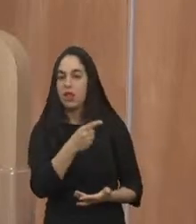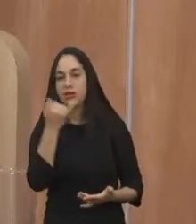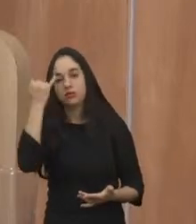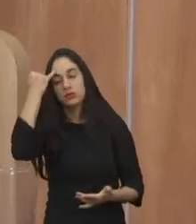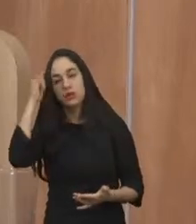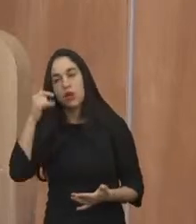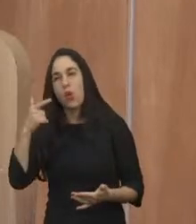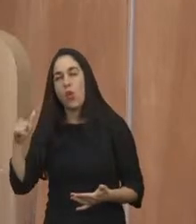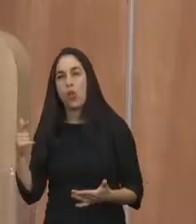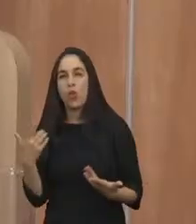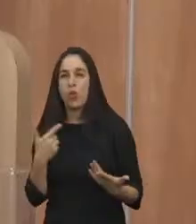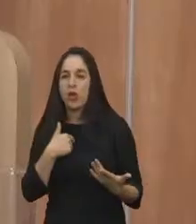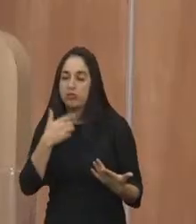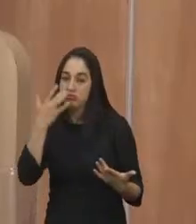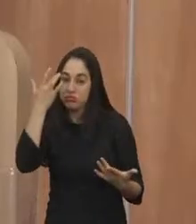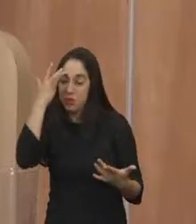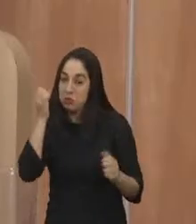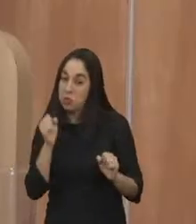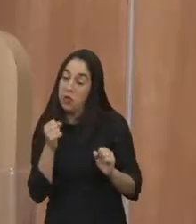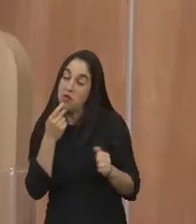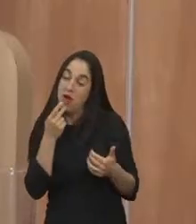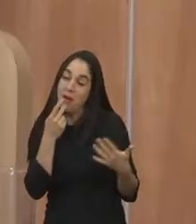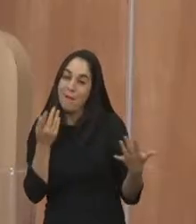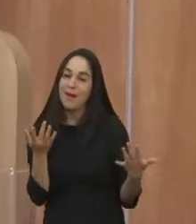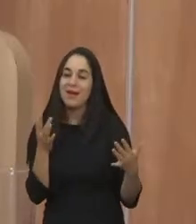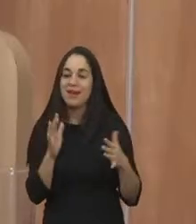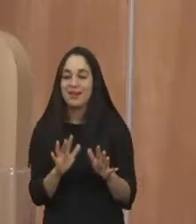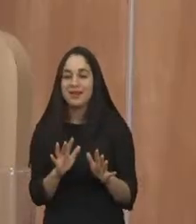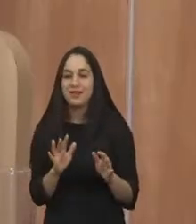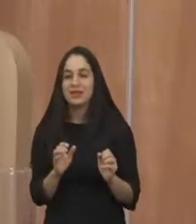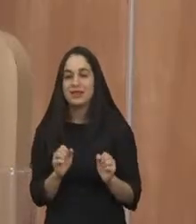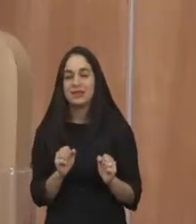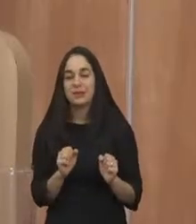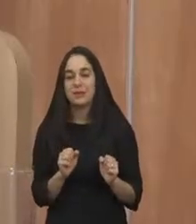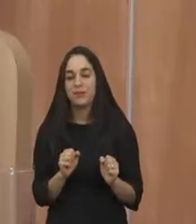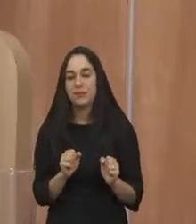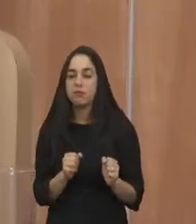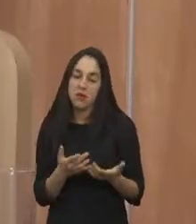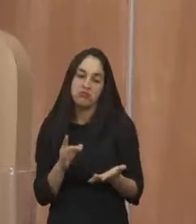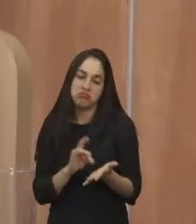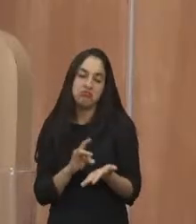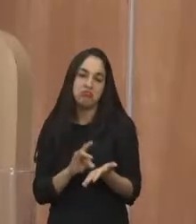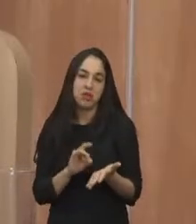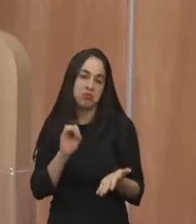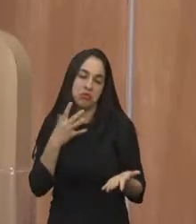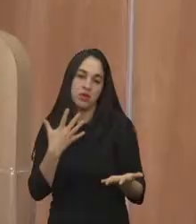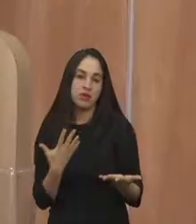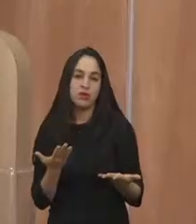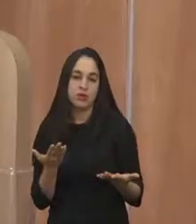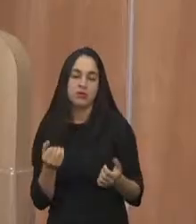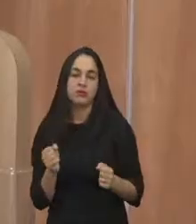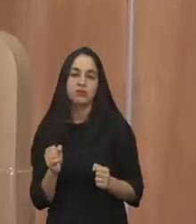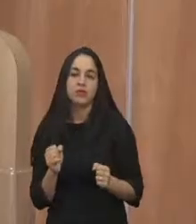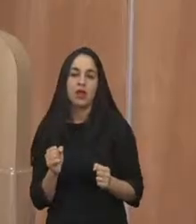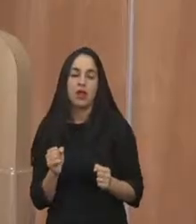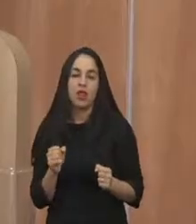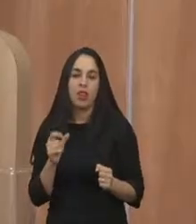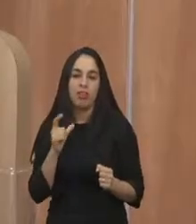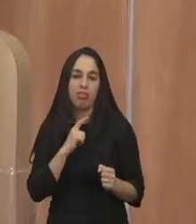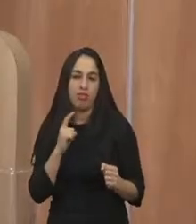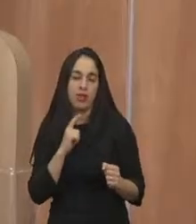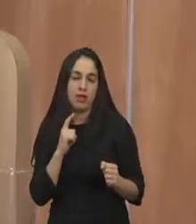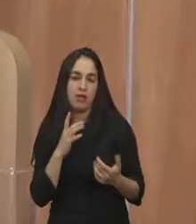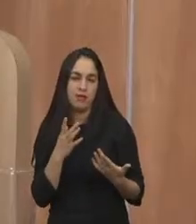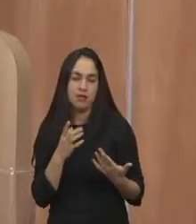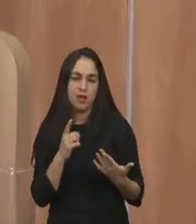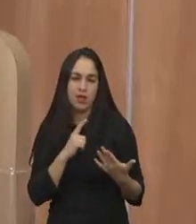órgão, nem sei se deveria. Mas, na verdade, foi isso, né? Uma conjunção de